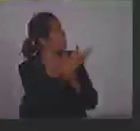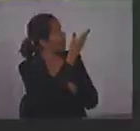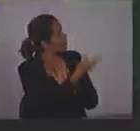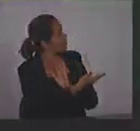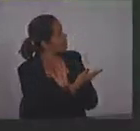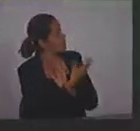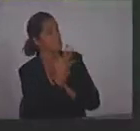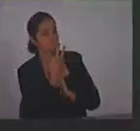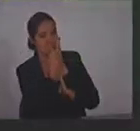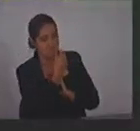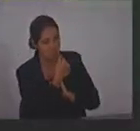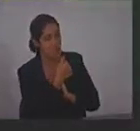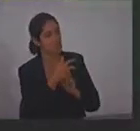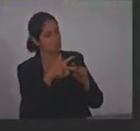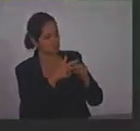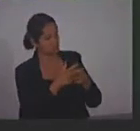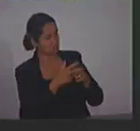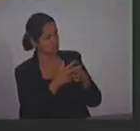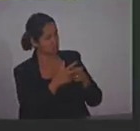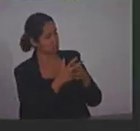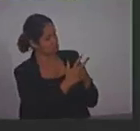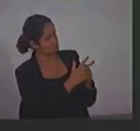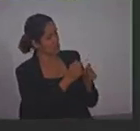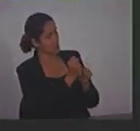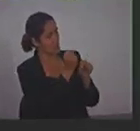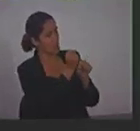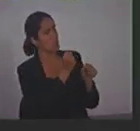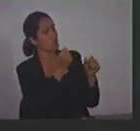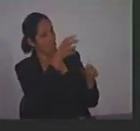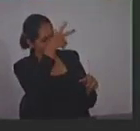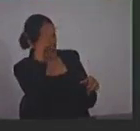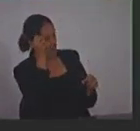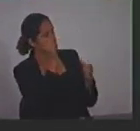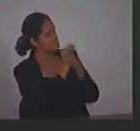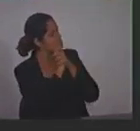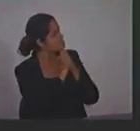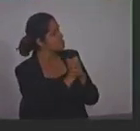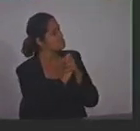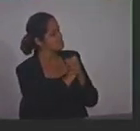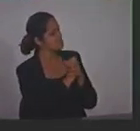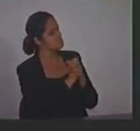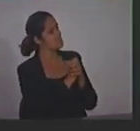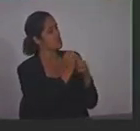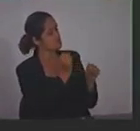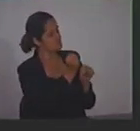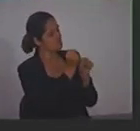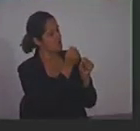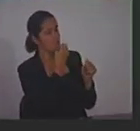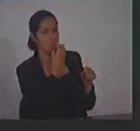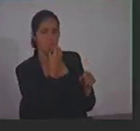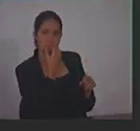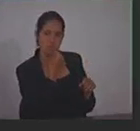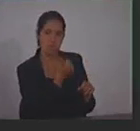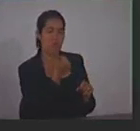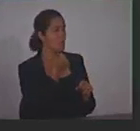Realmente ficou uma belíssima revitalização. O prefeito está de parabéns pela essa obra. Agradecer também o apoio